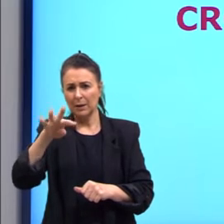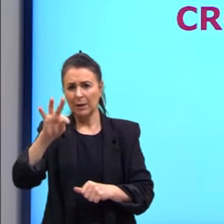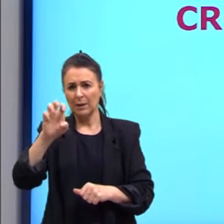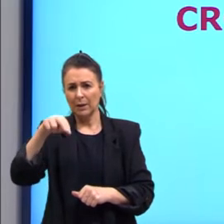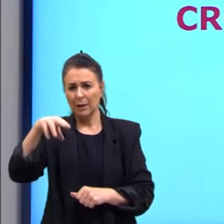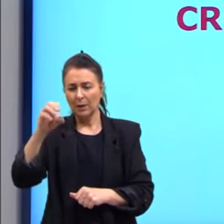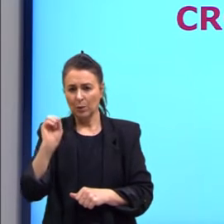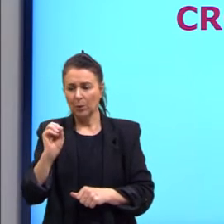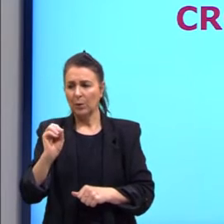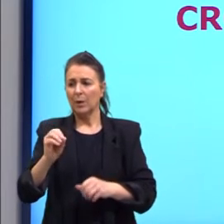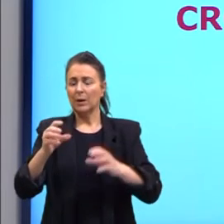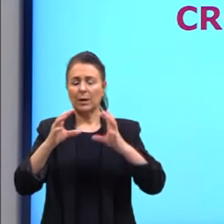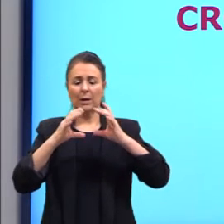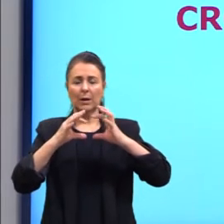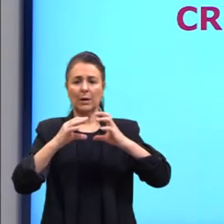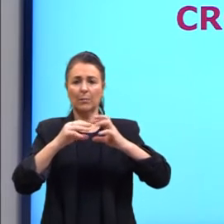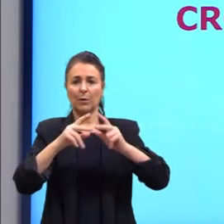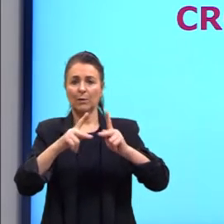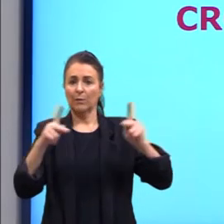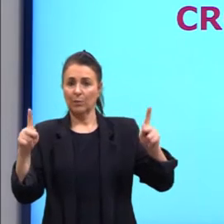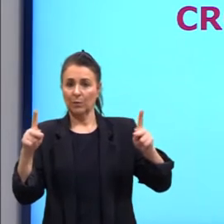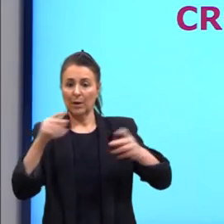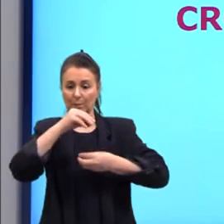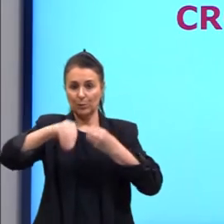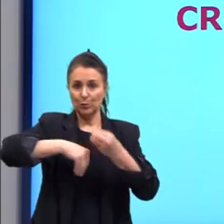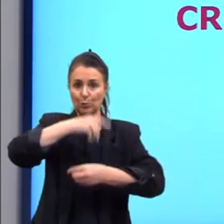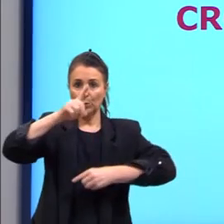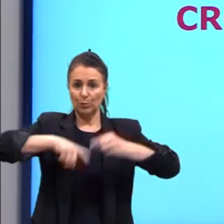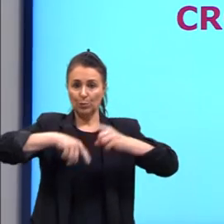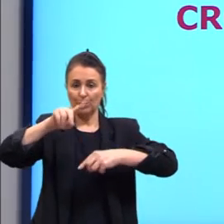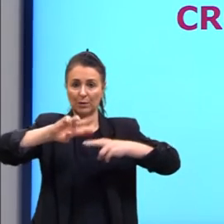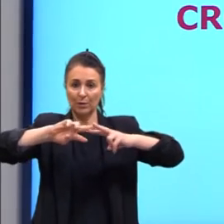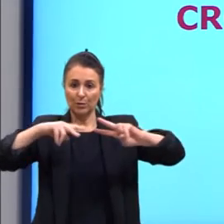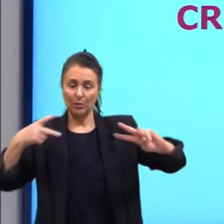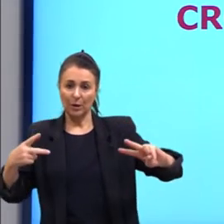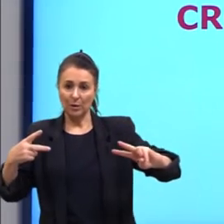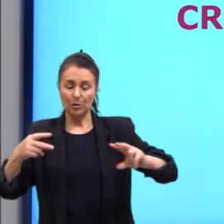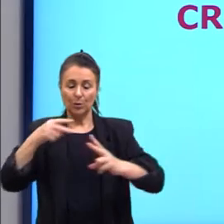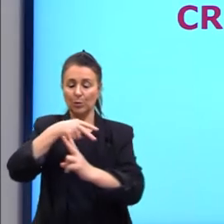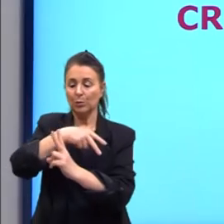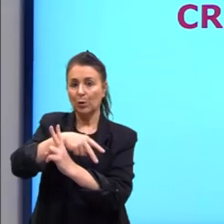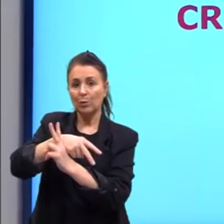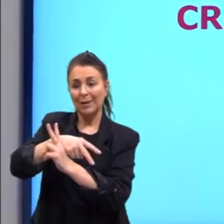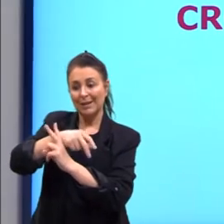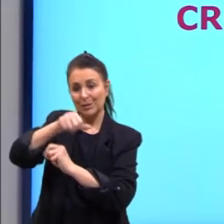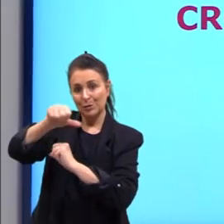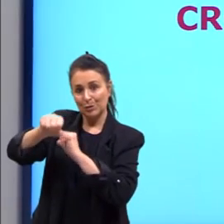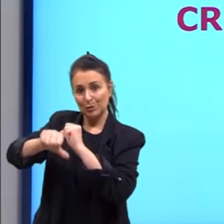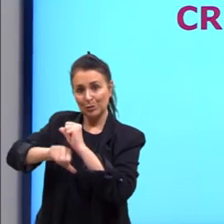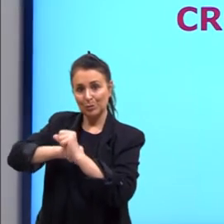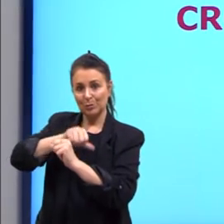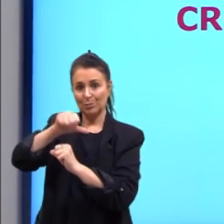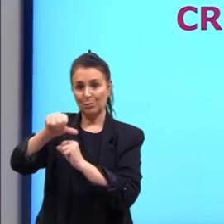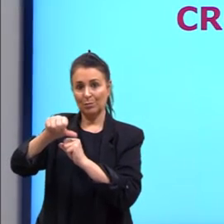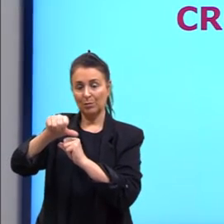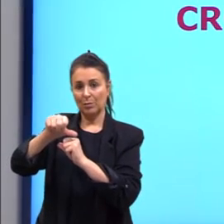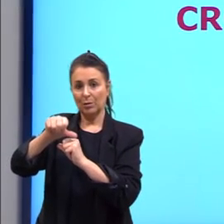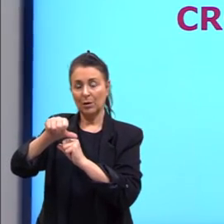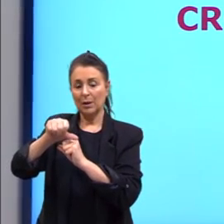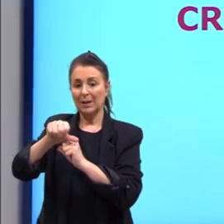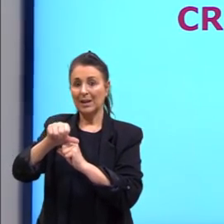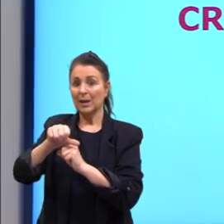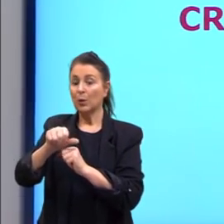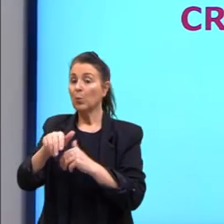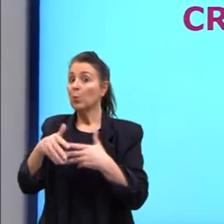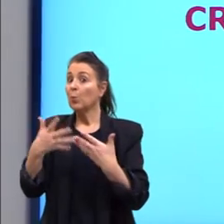né que é a mistura do material genético os cromossomos trocam partes né eles fazem trocas e essas